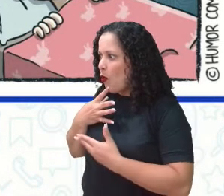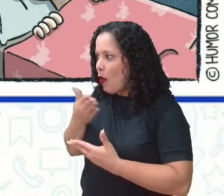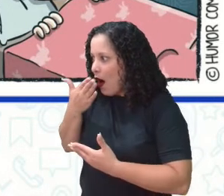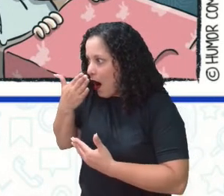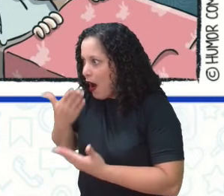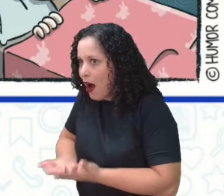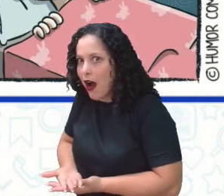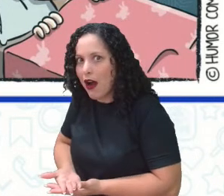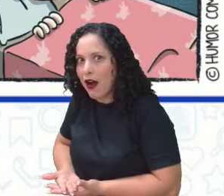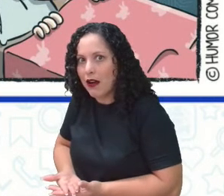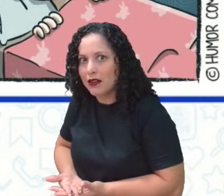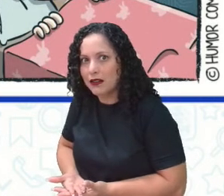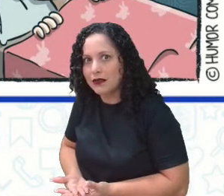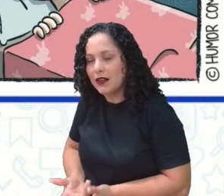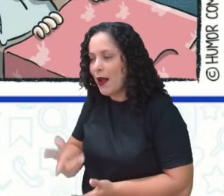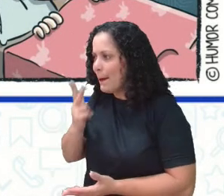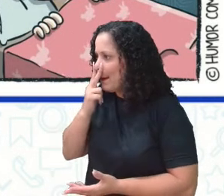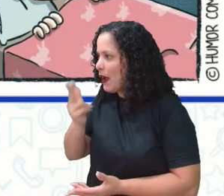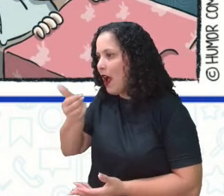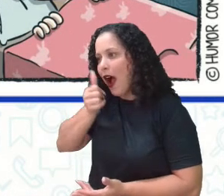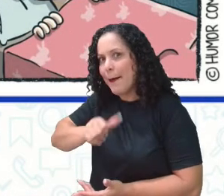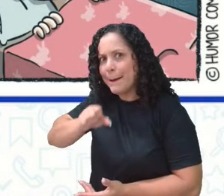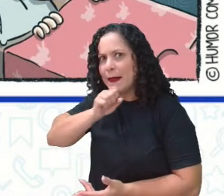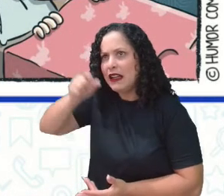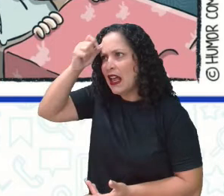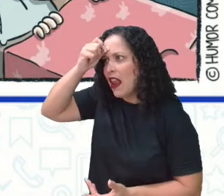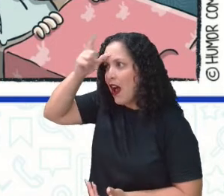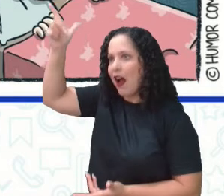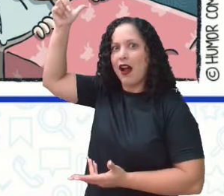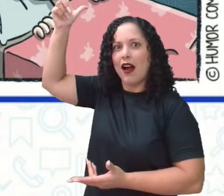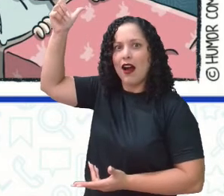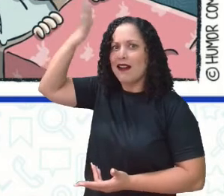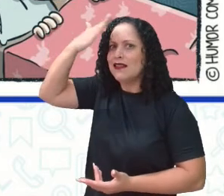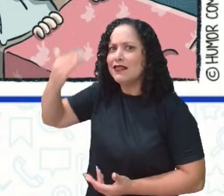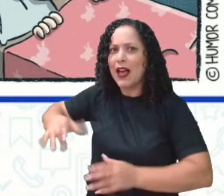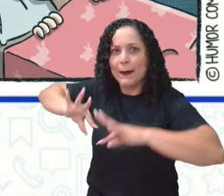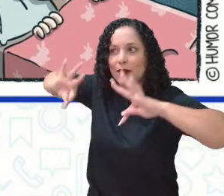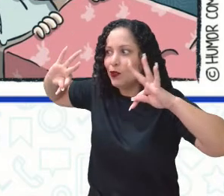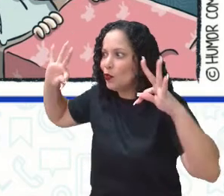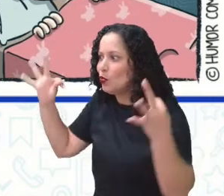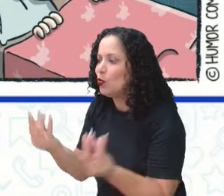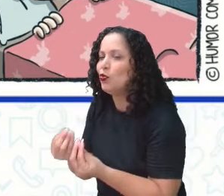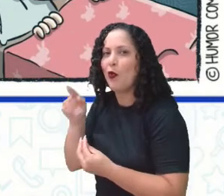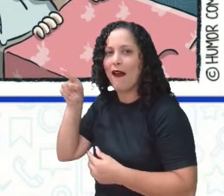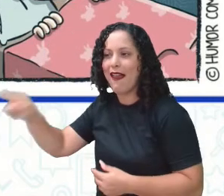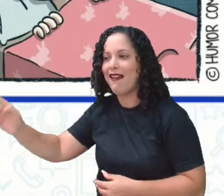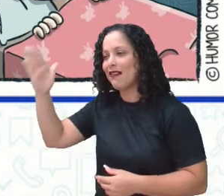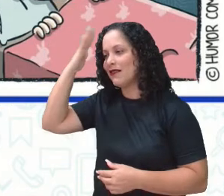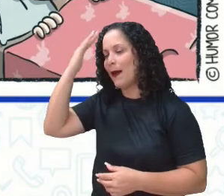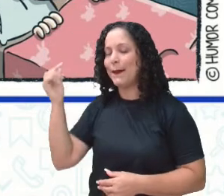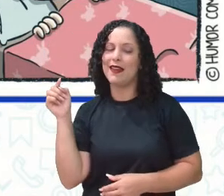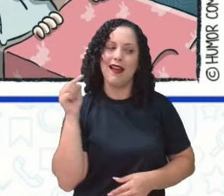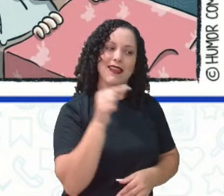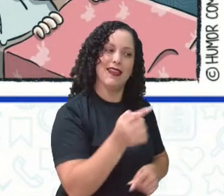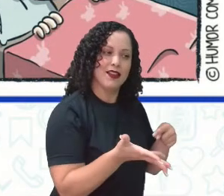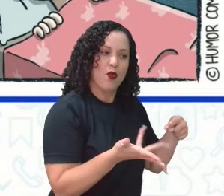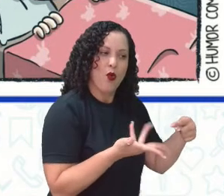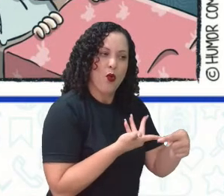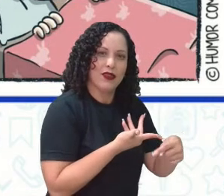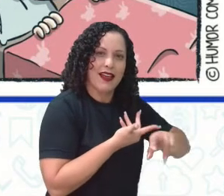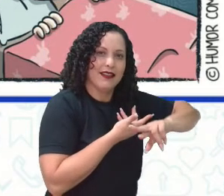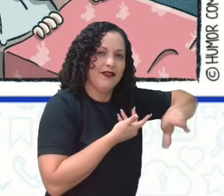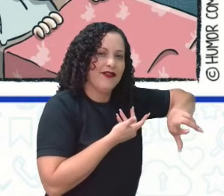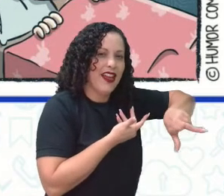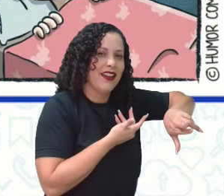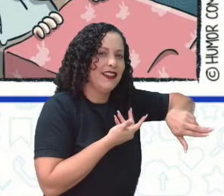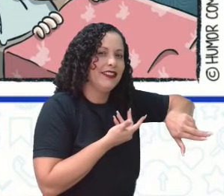é vidente. Será que a nossa mãe é vidente? Sabe tudo. E ela sabia que ele estava contando coelhinho. Será que ela ouviu ele contando